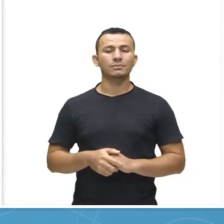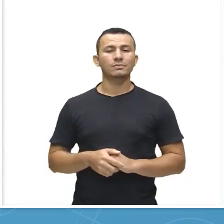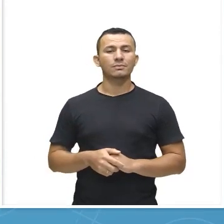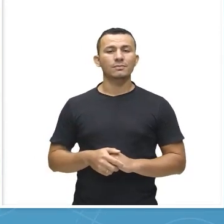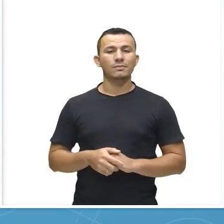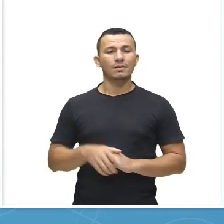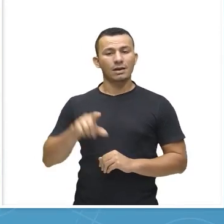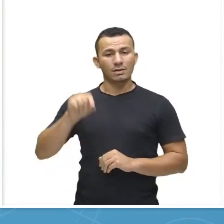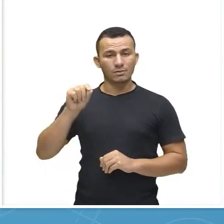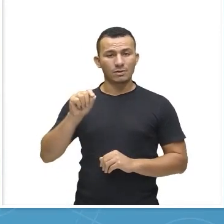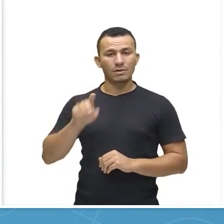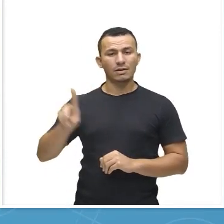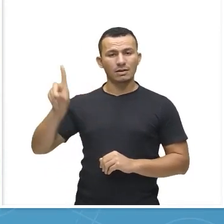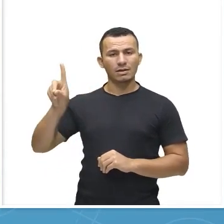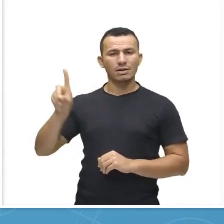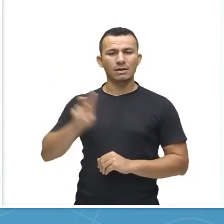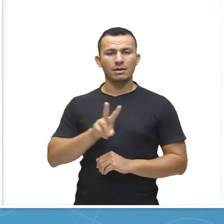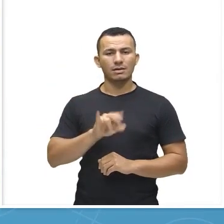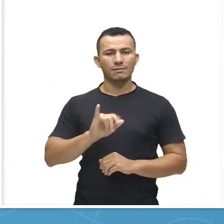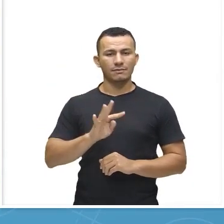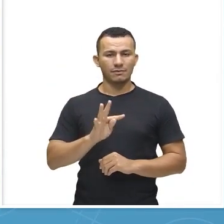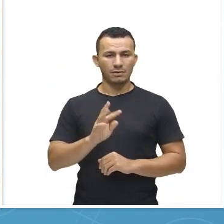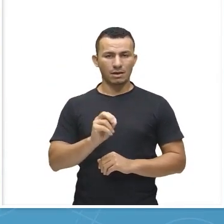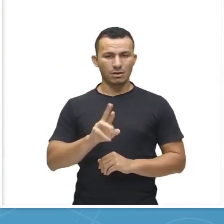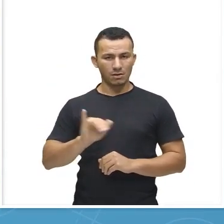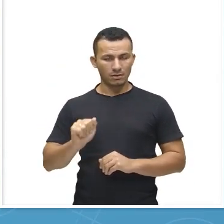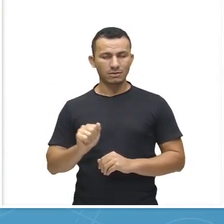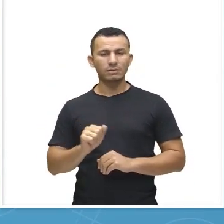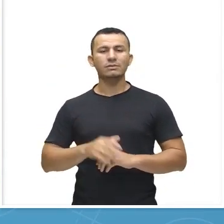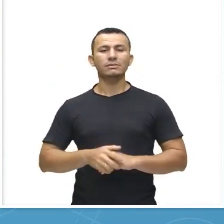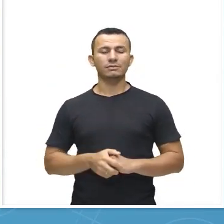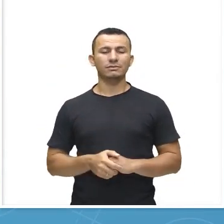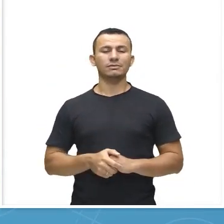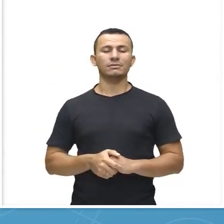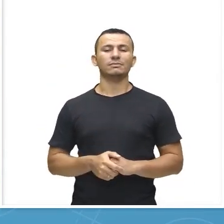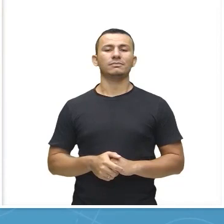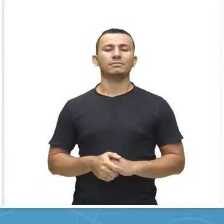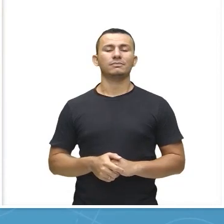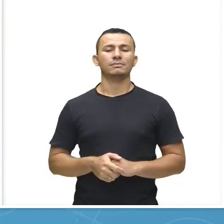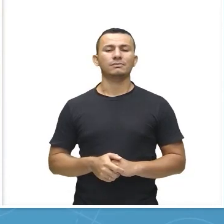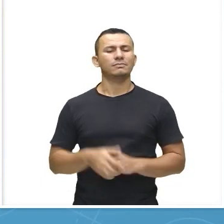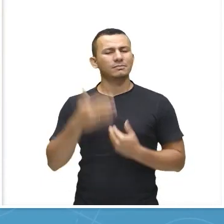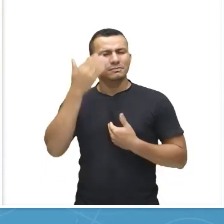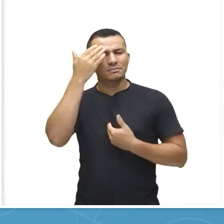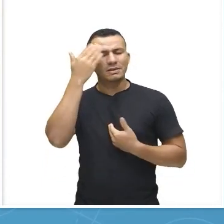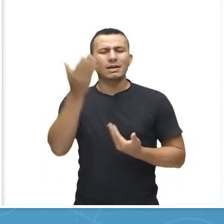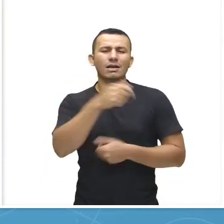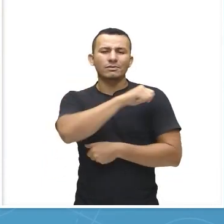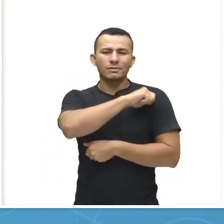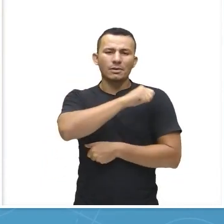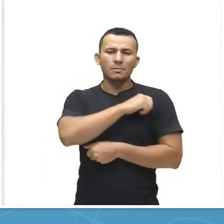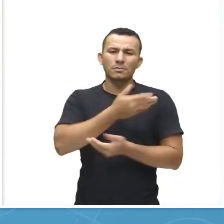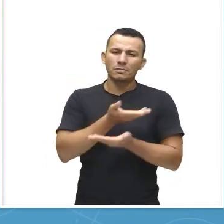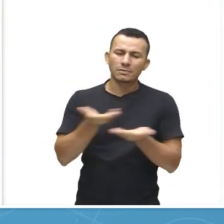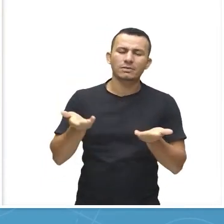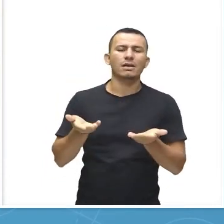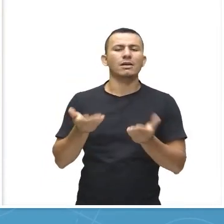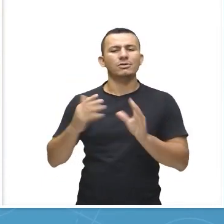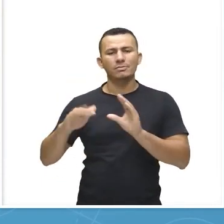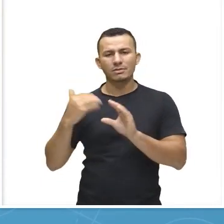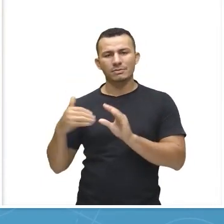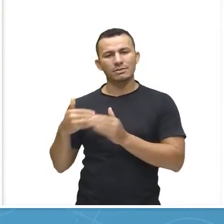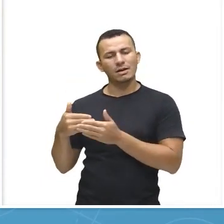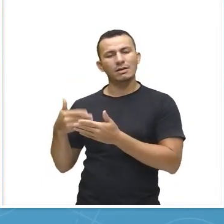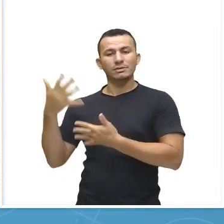foi a Vitória que colocou essa resposta aí, letra D também. Isso, valeu pessoal pela participação de vocês